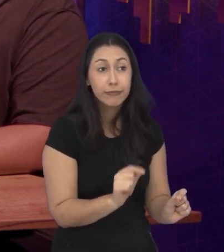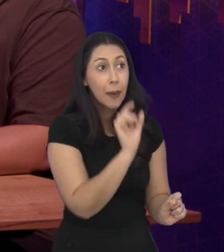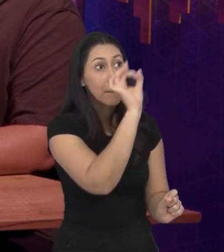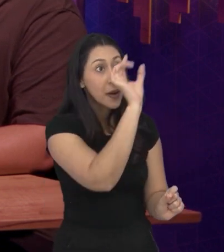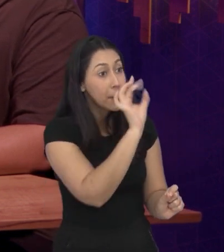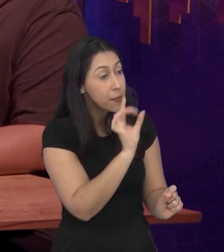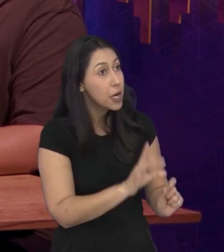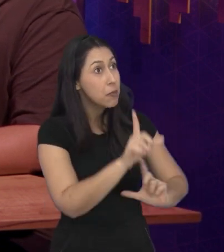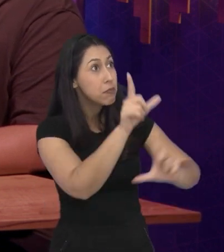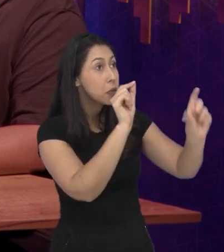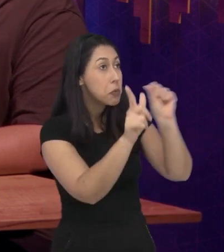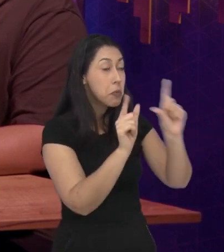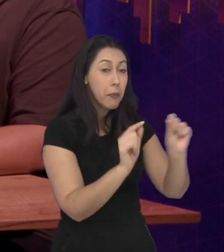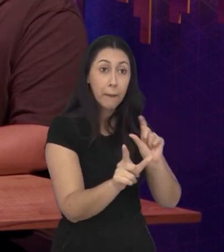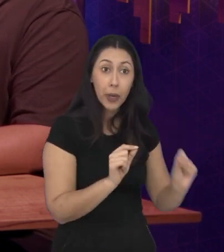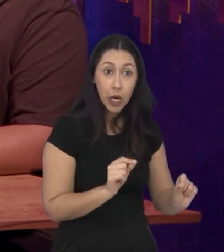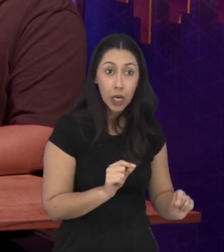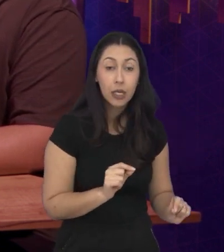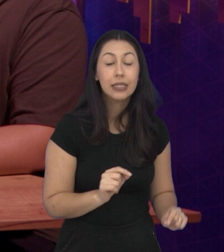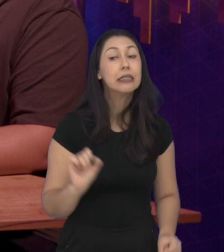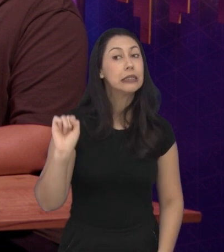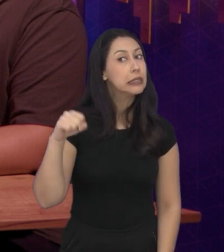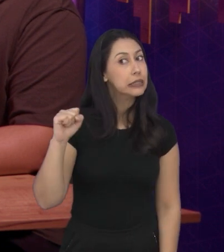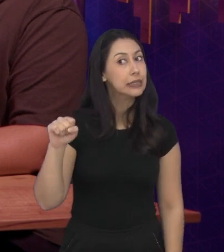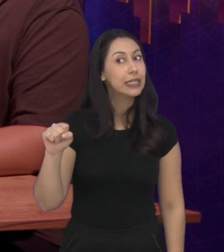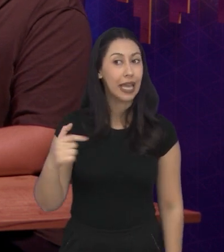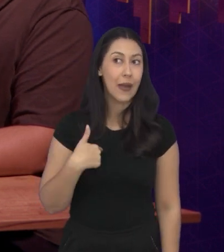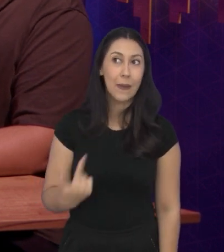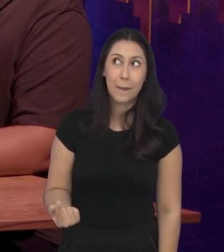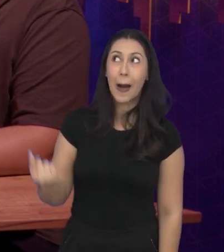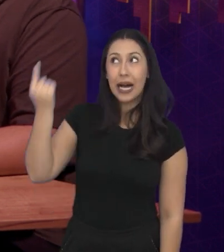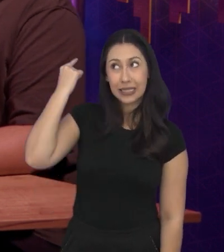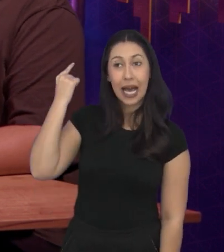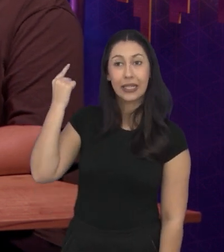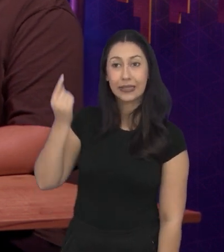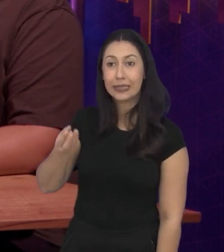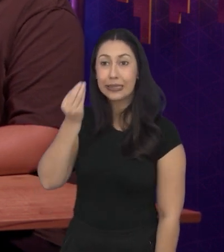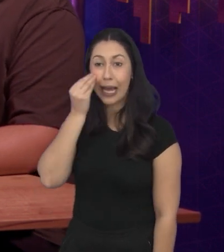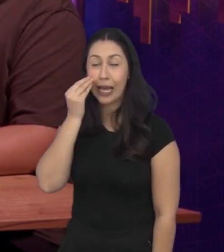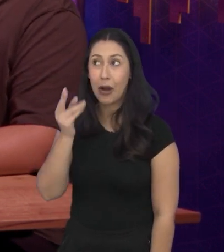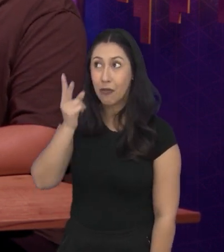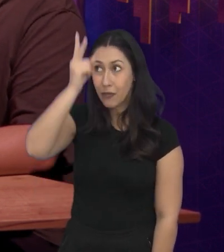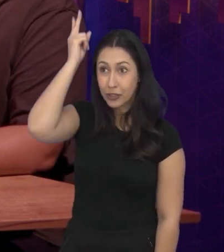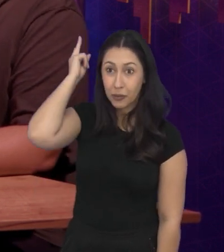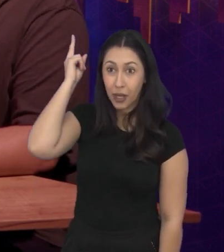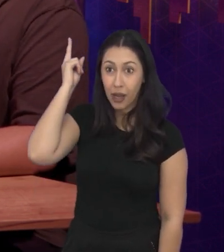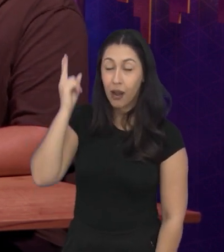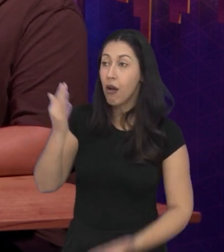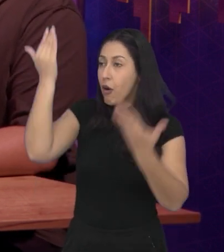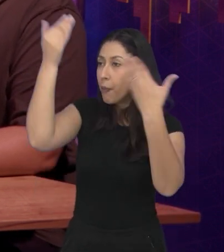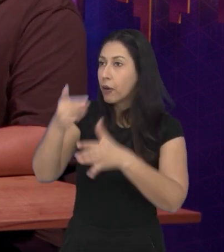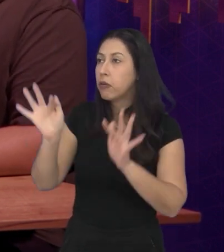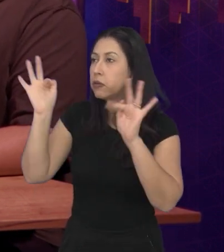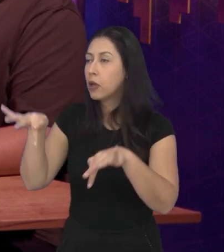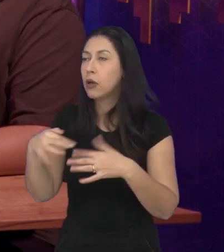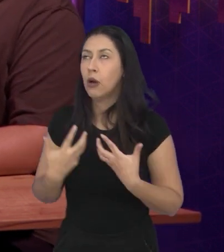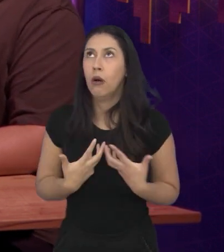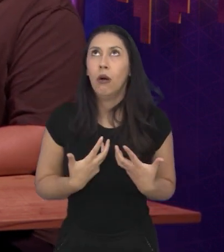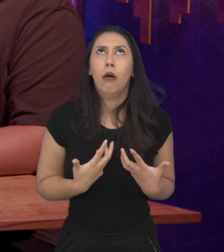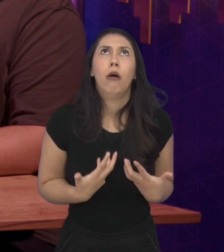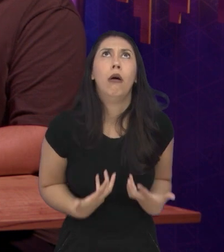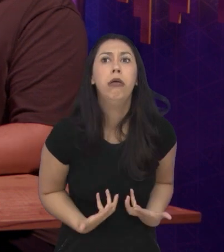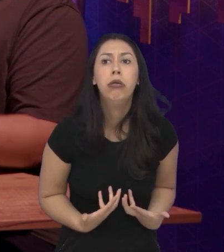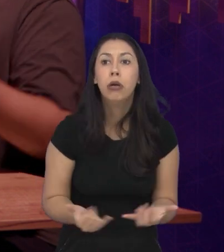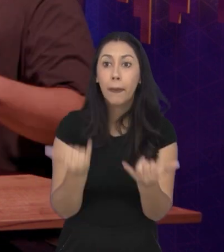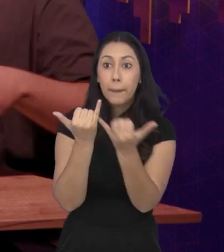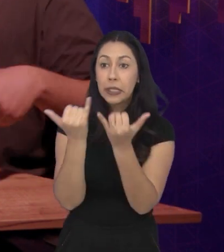ali, cada questão uma nova escolha. Exatamente, eu na minha época de vestibulares ali, na hora que saía, era